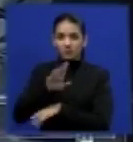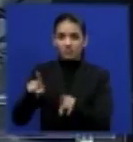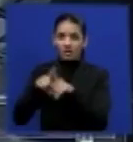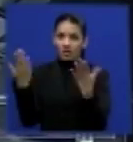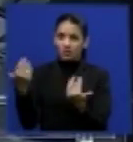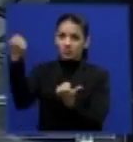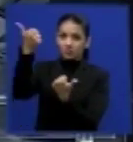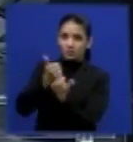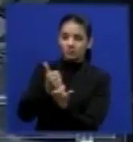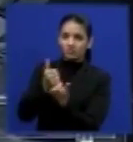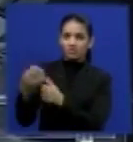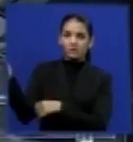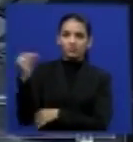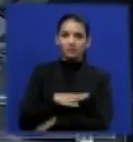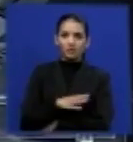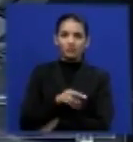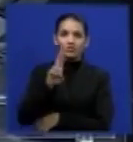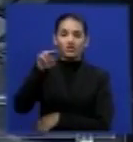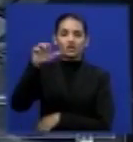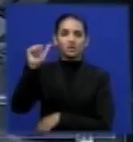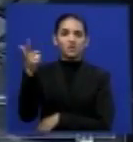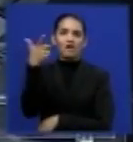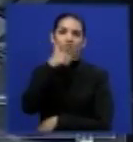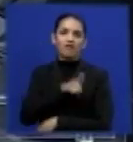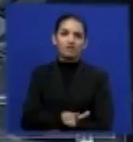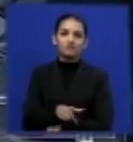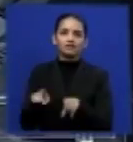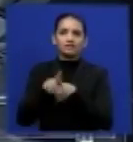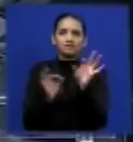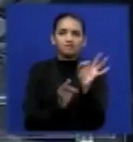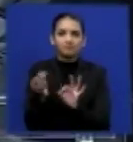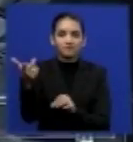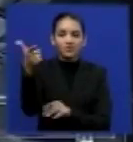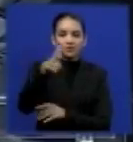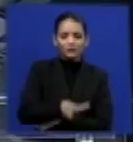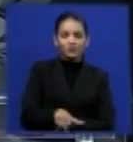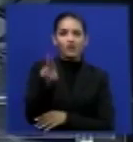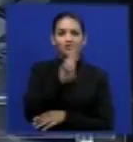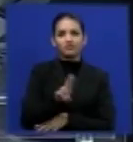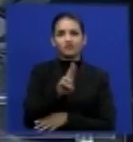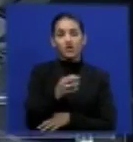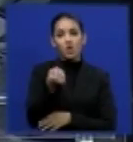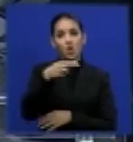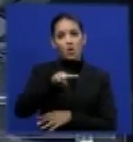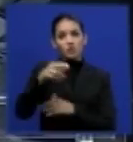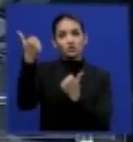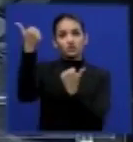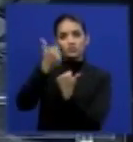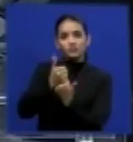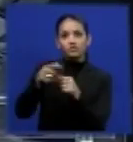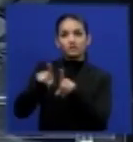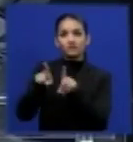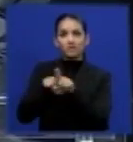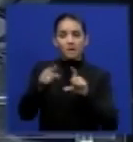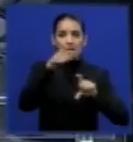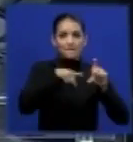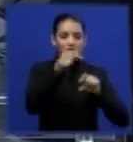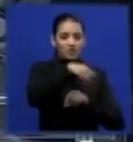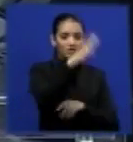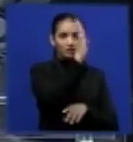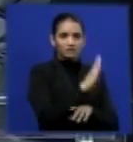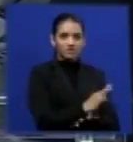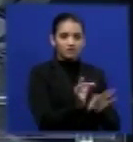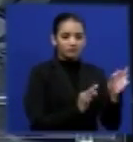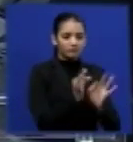que não se seriam reformados ao fim de sua vida útil ou seriam substituídos por pneus reformados no Brasil a